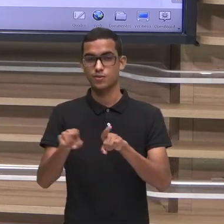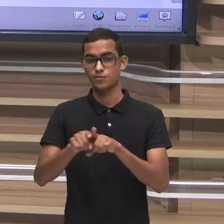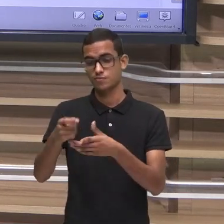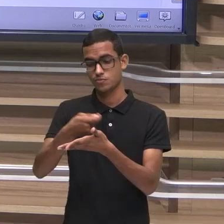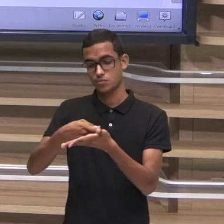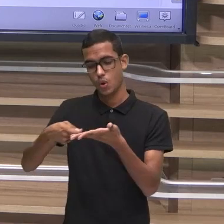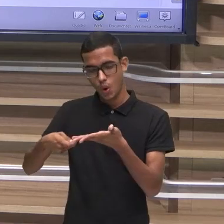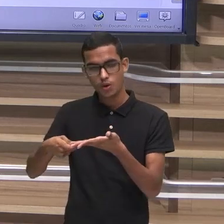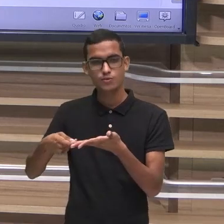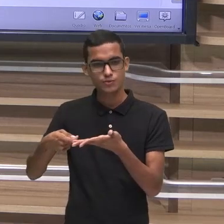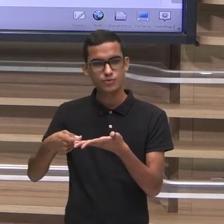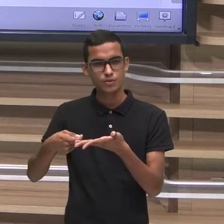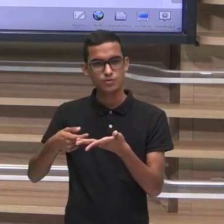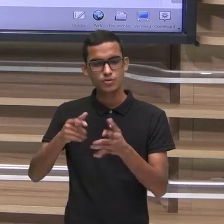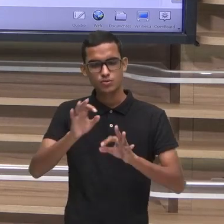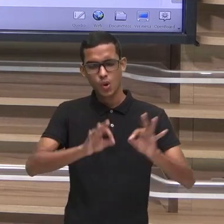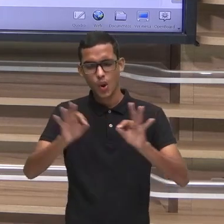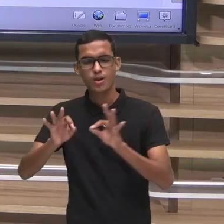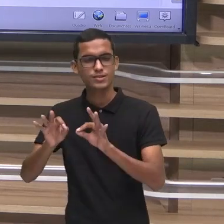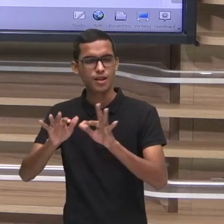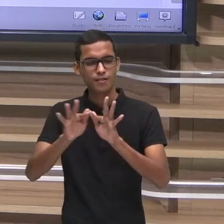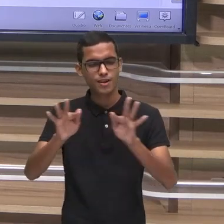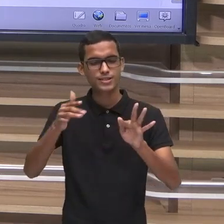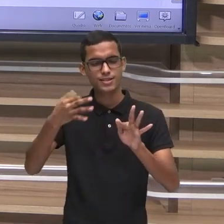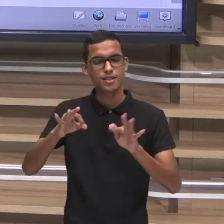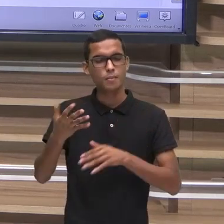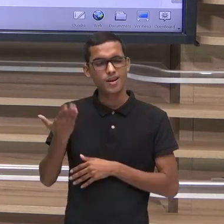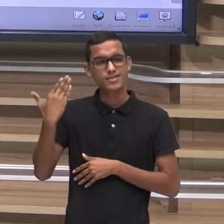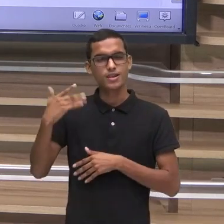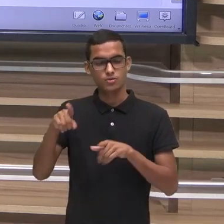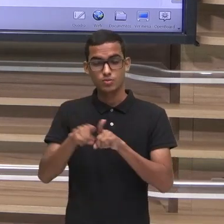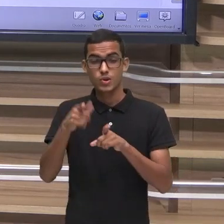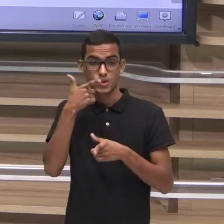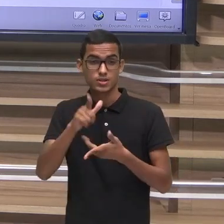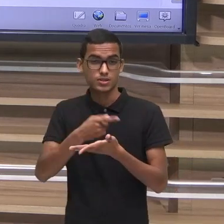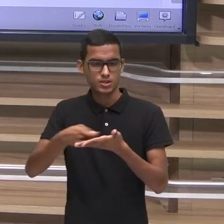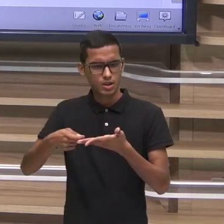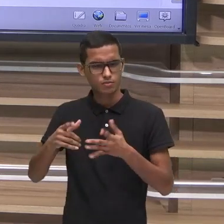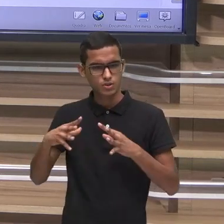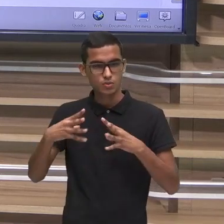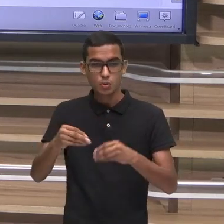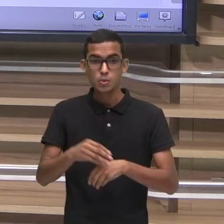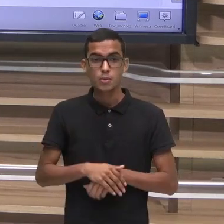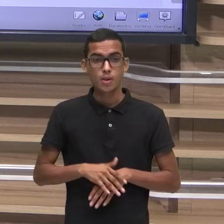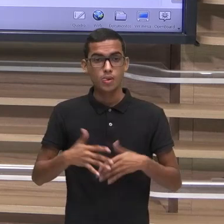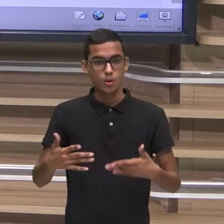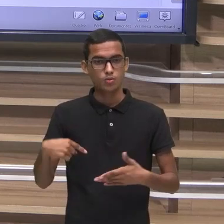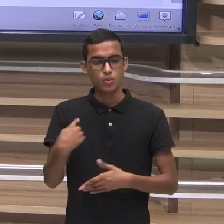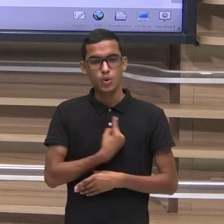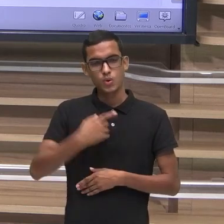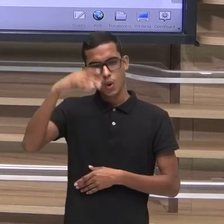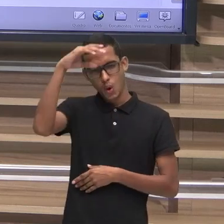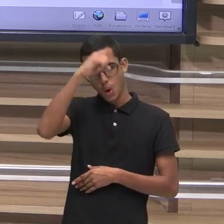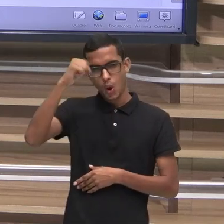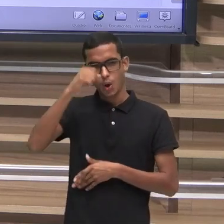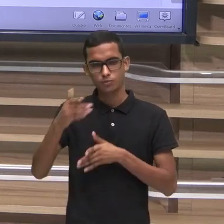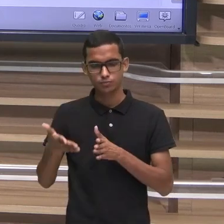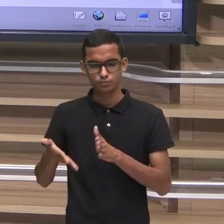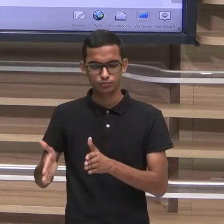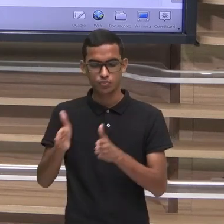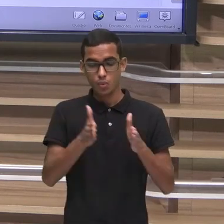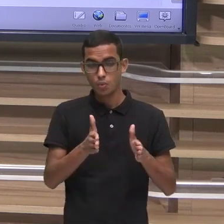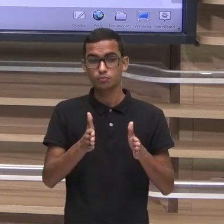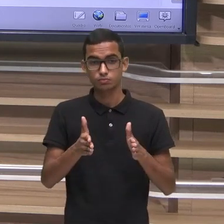no passado, certo? Lembrem-se que esse tempo verbal que nós aprendemos nesse nosso bloco é